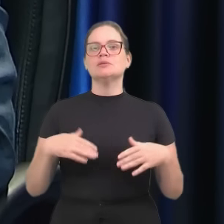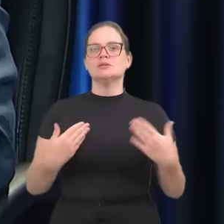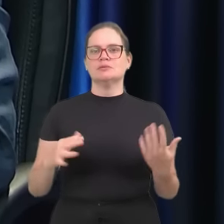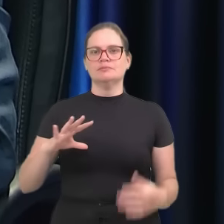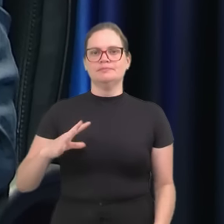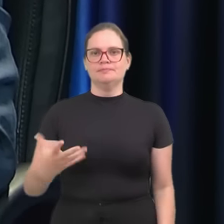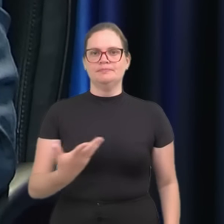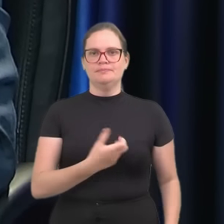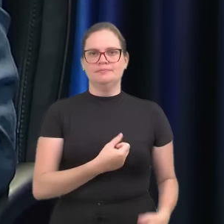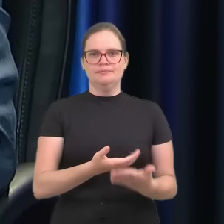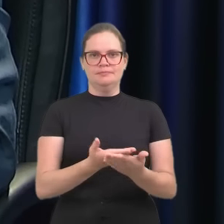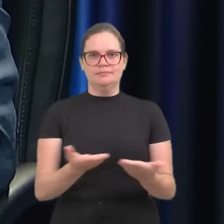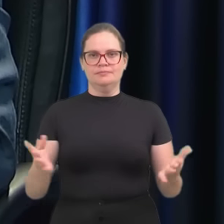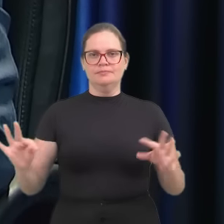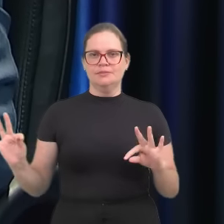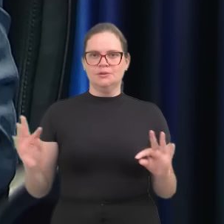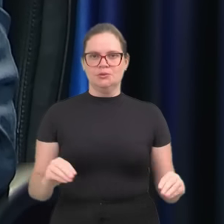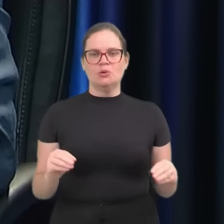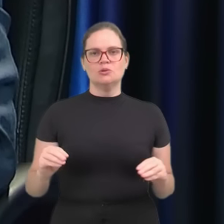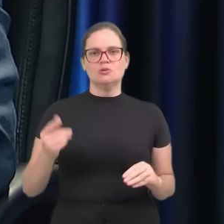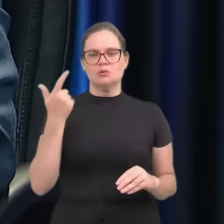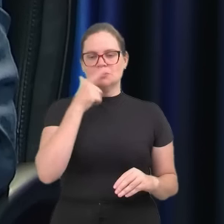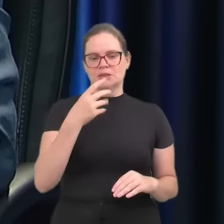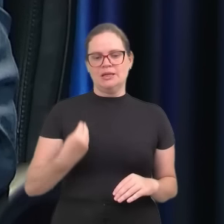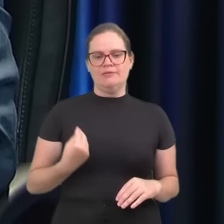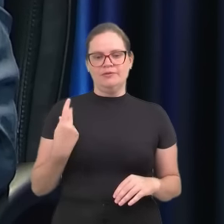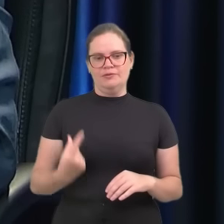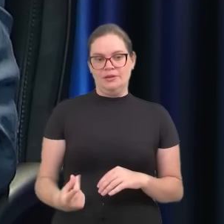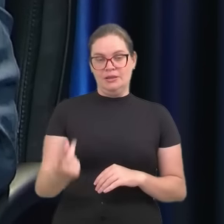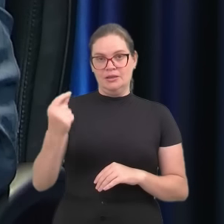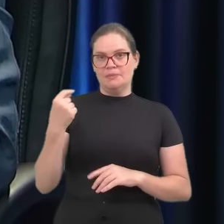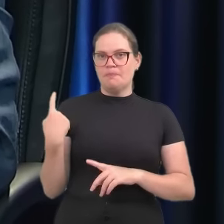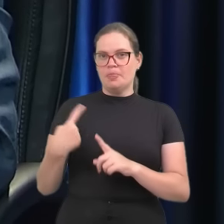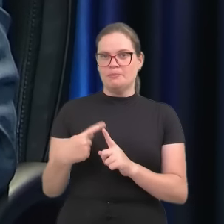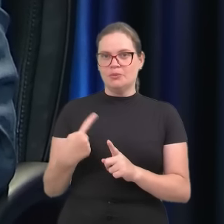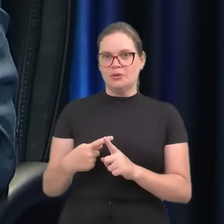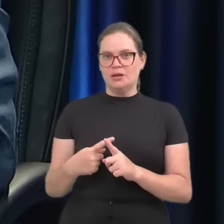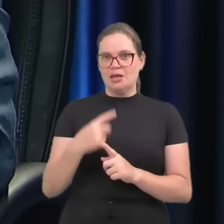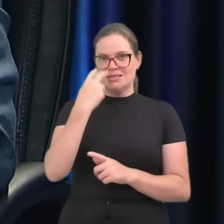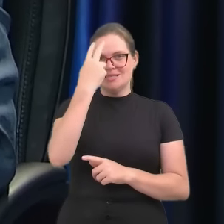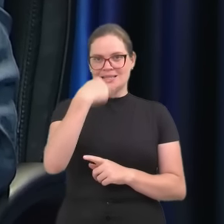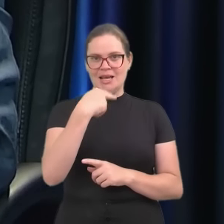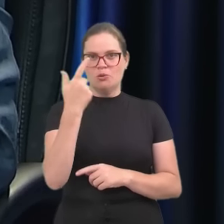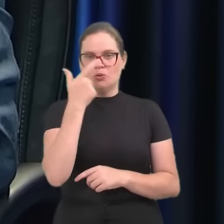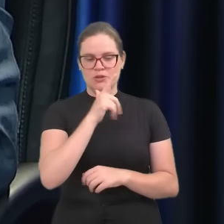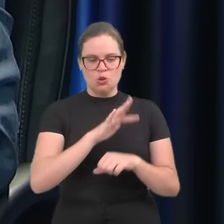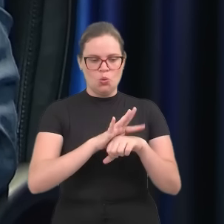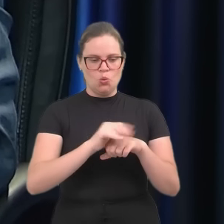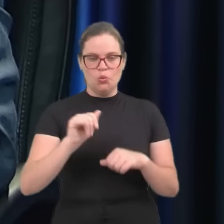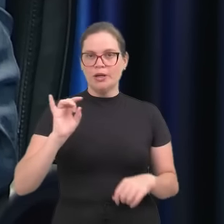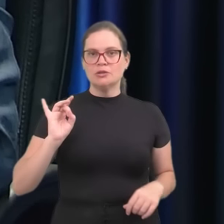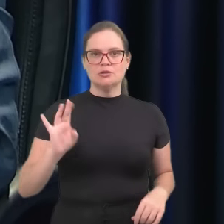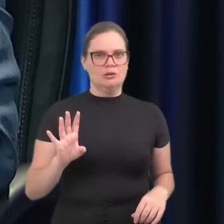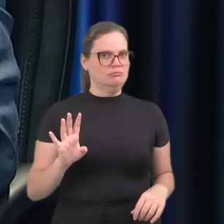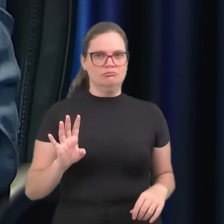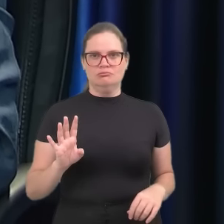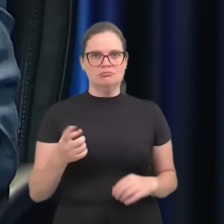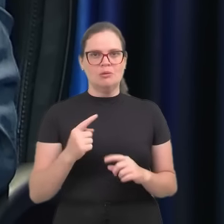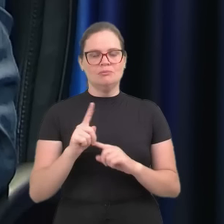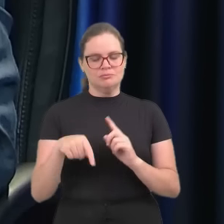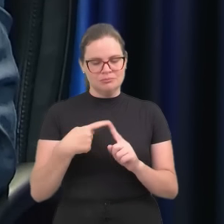liberta, mas o maior compromisso é a salvação para se ter uma vida eterna. Aquele cego não só foi